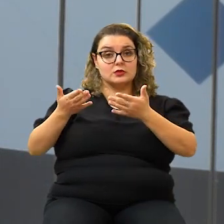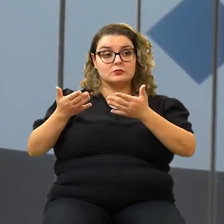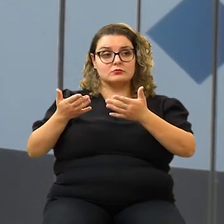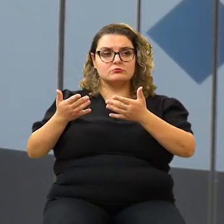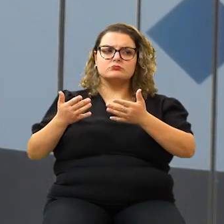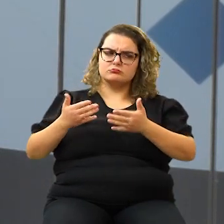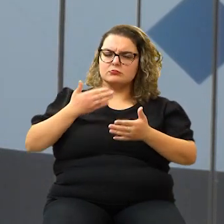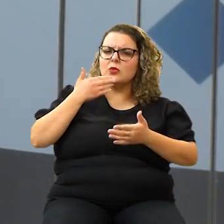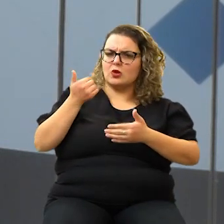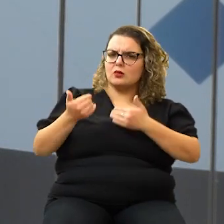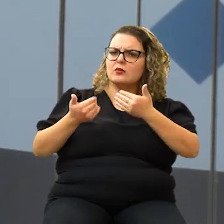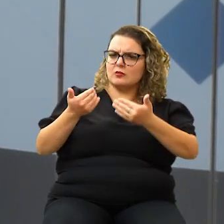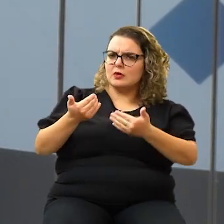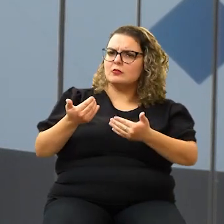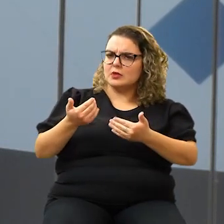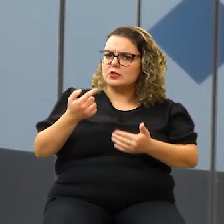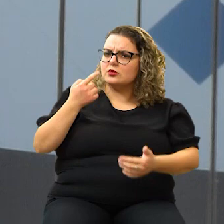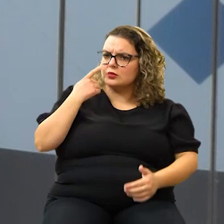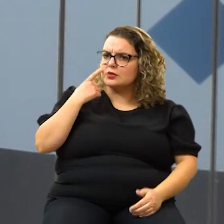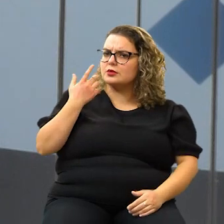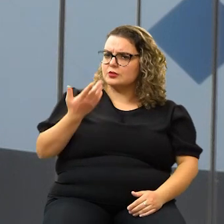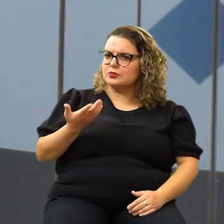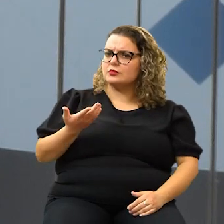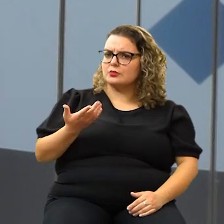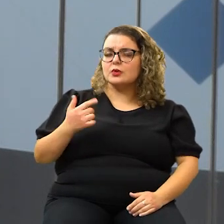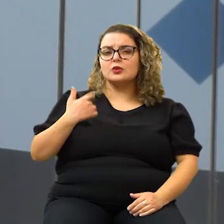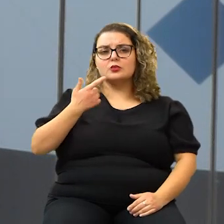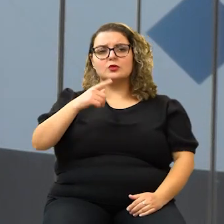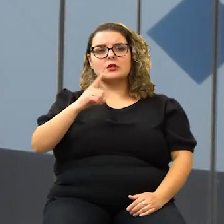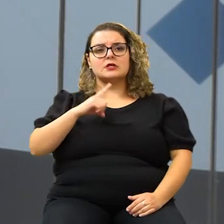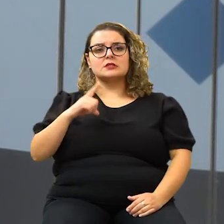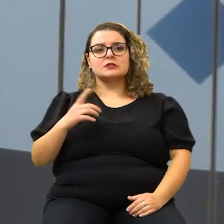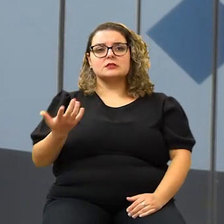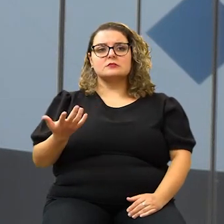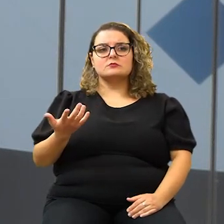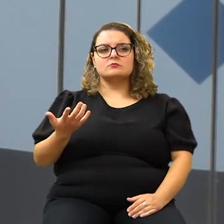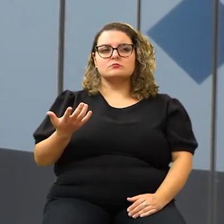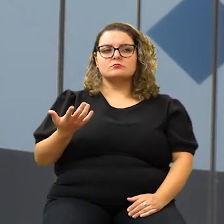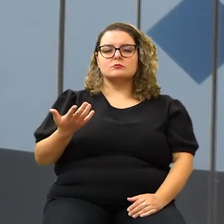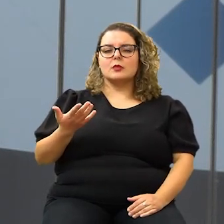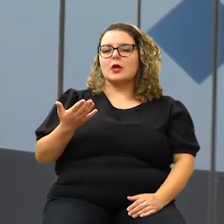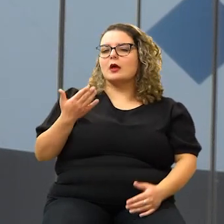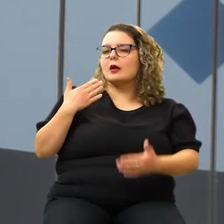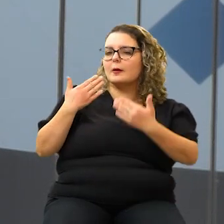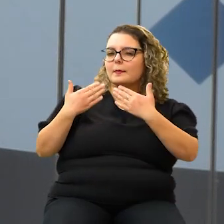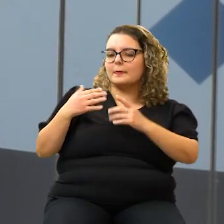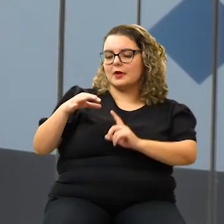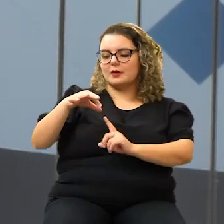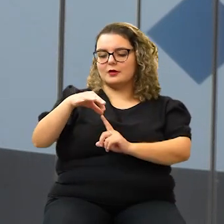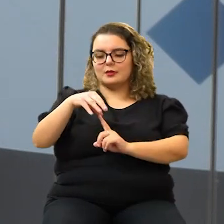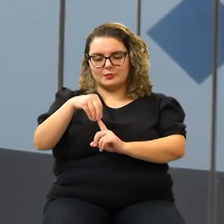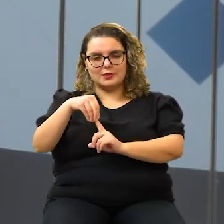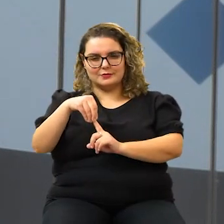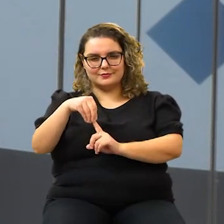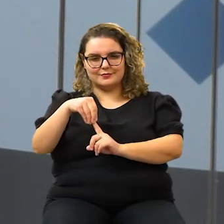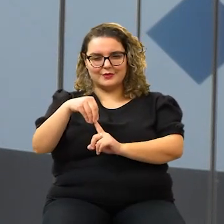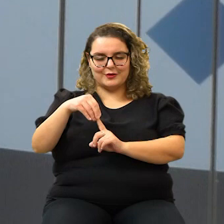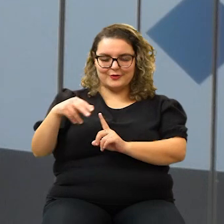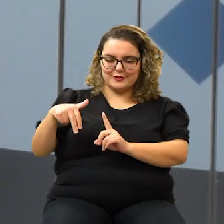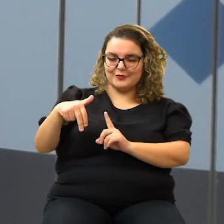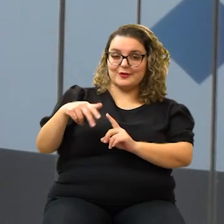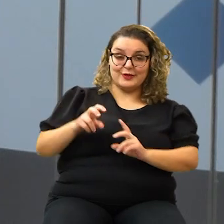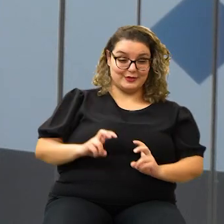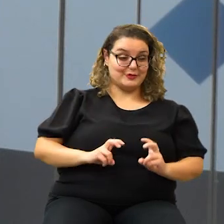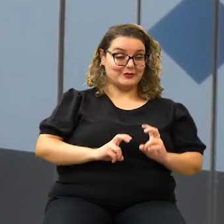melhorando muito, viu? A gente tem aquele papo de ponto de ônibus, né? Sim. Que a gente no